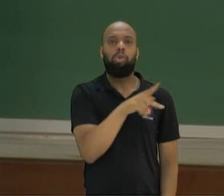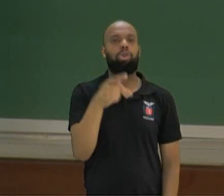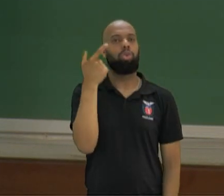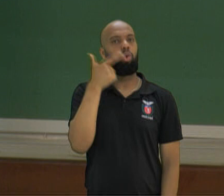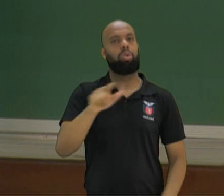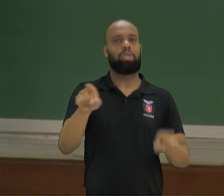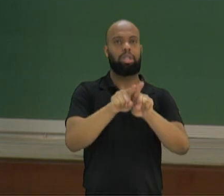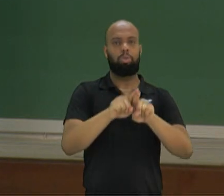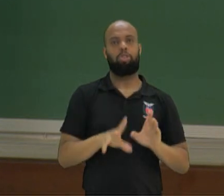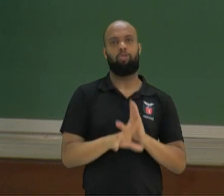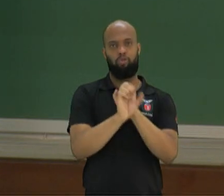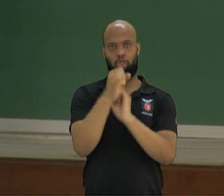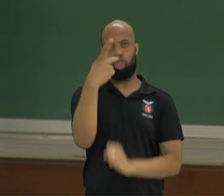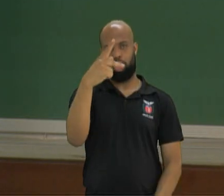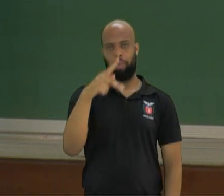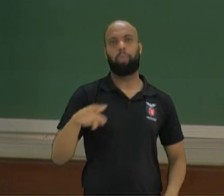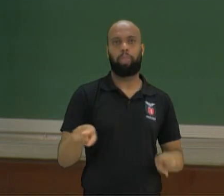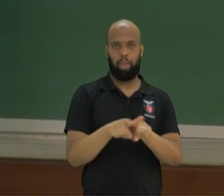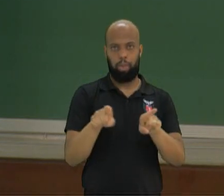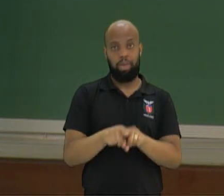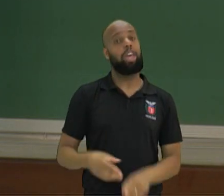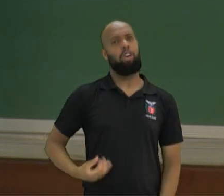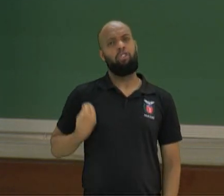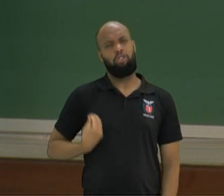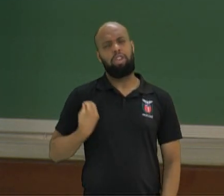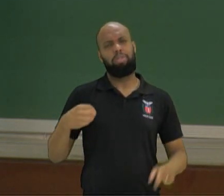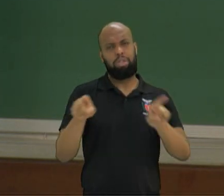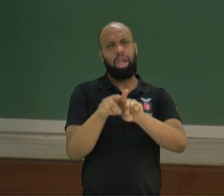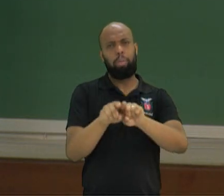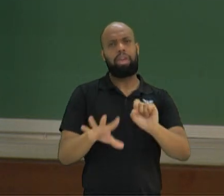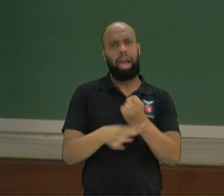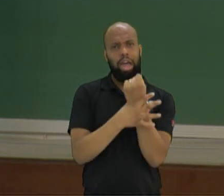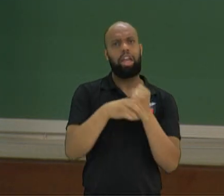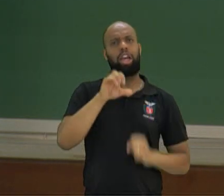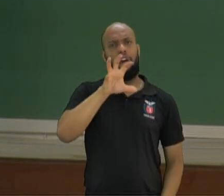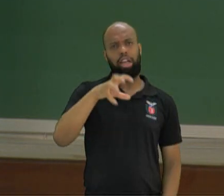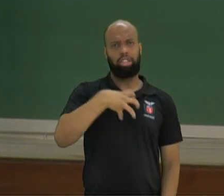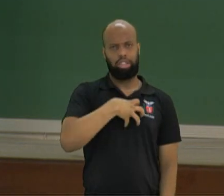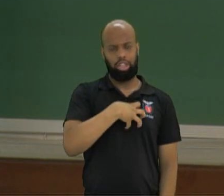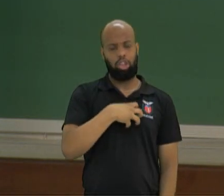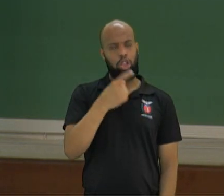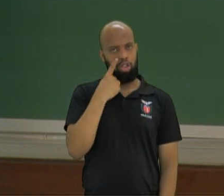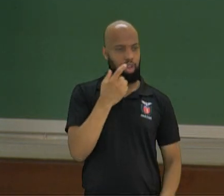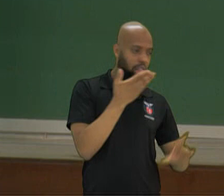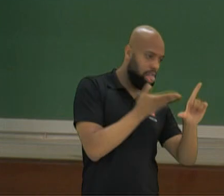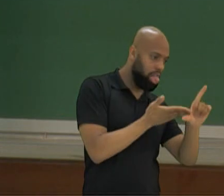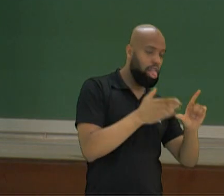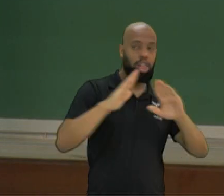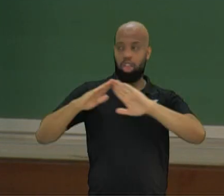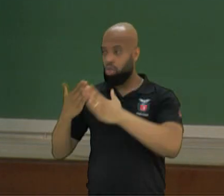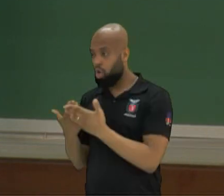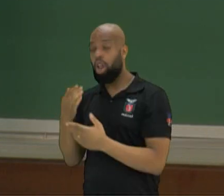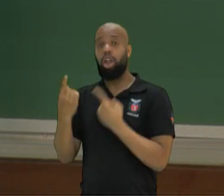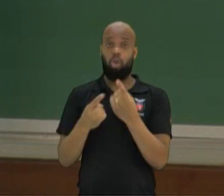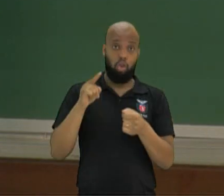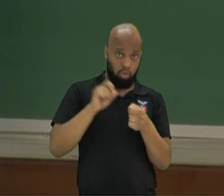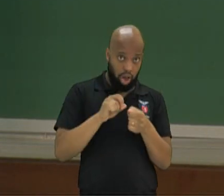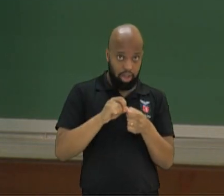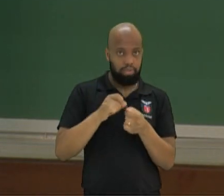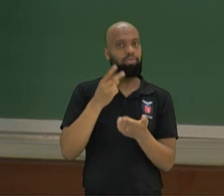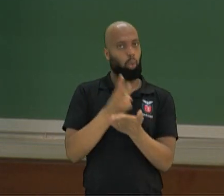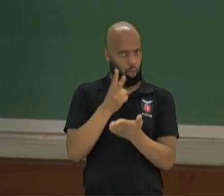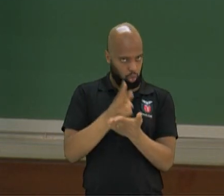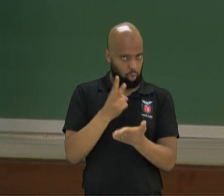na tua escola, beleza? Para que seus professores possam corrigir, dar as suas notas e as suas presenças